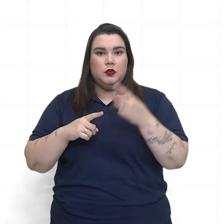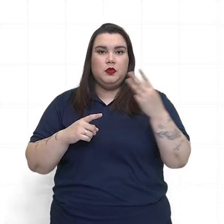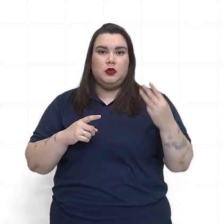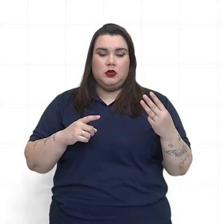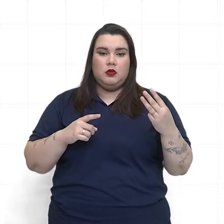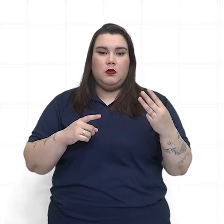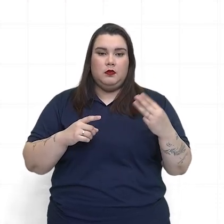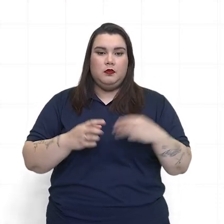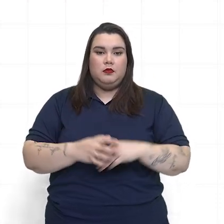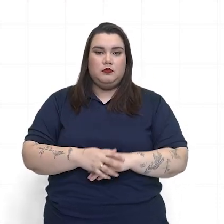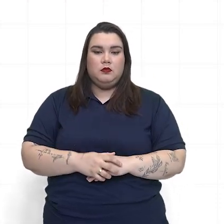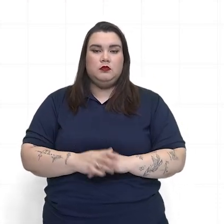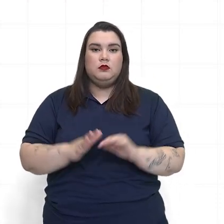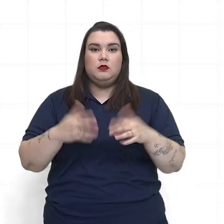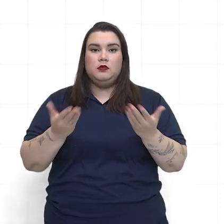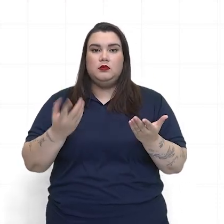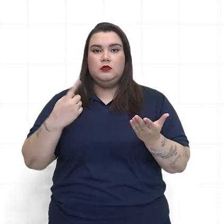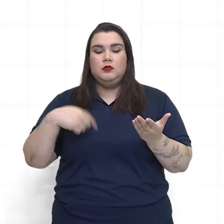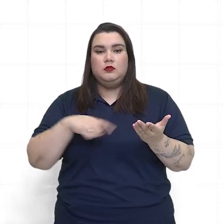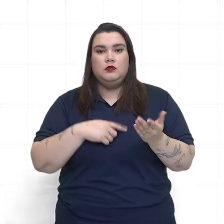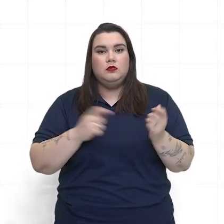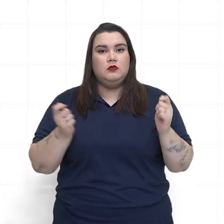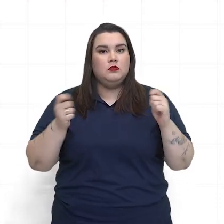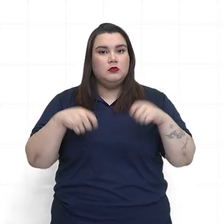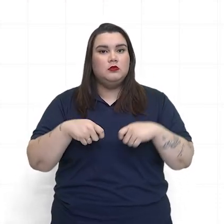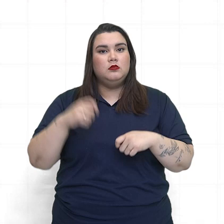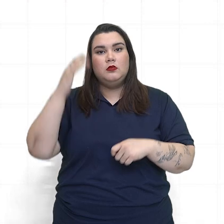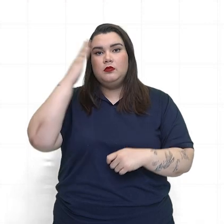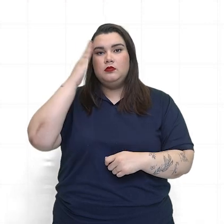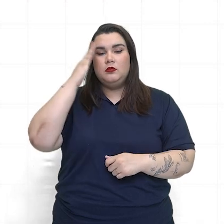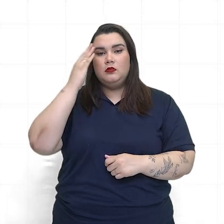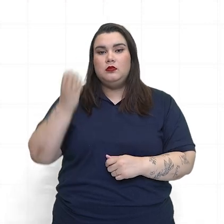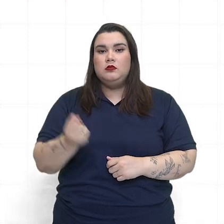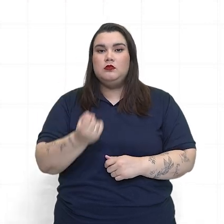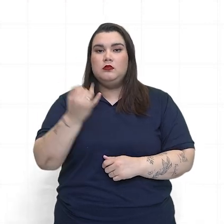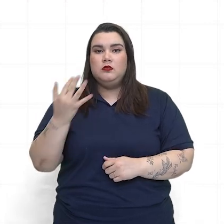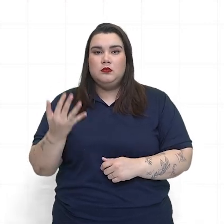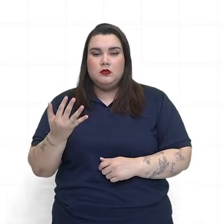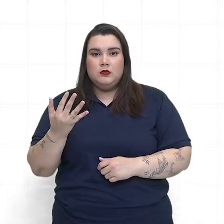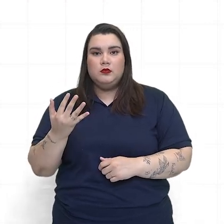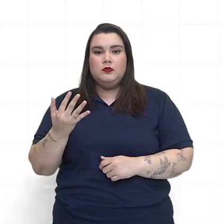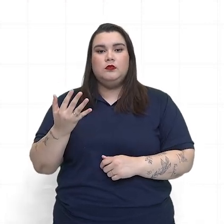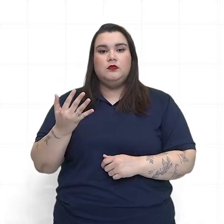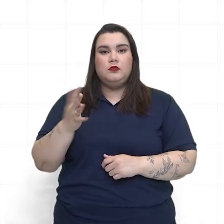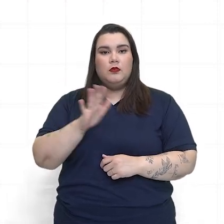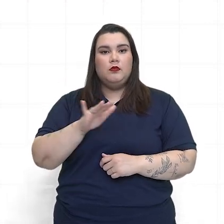já podemos, então, saber quanto vai